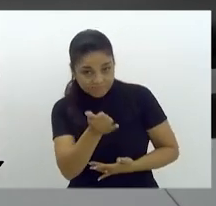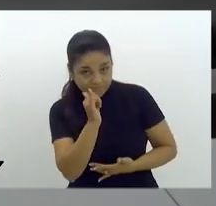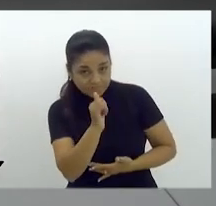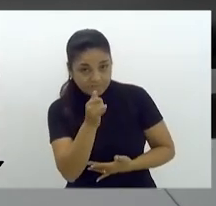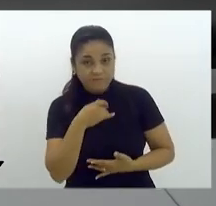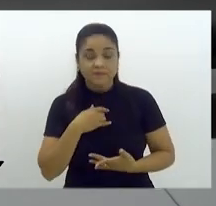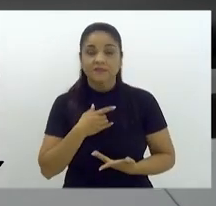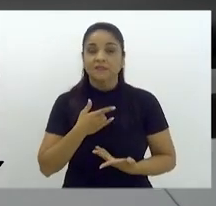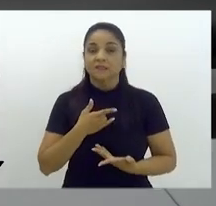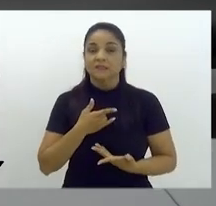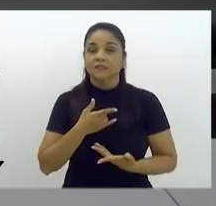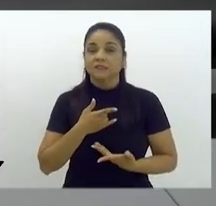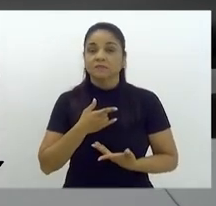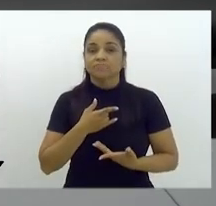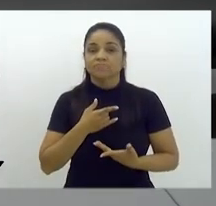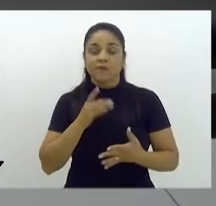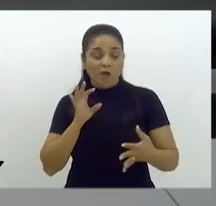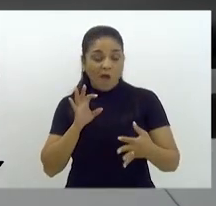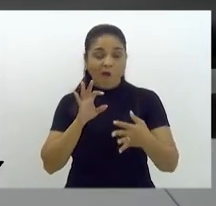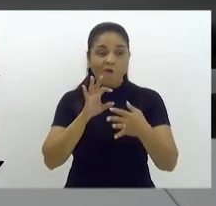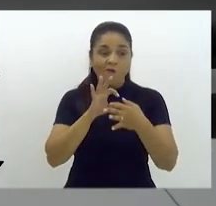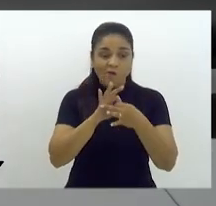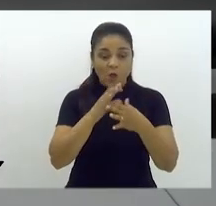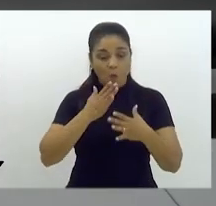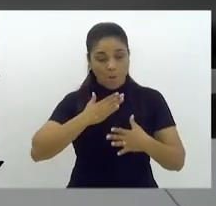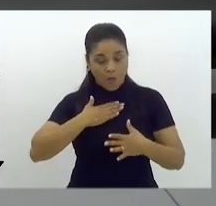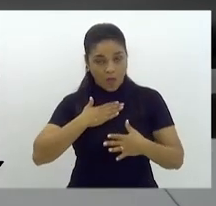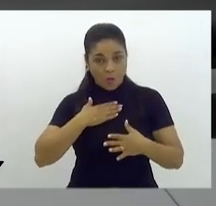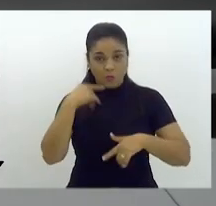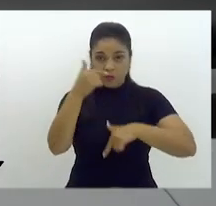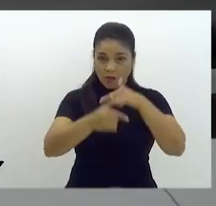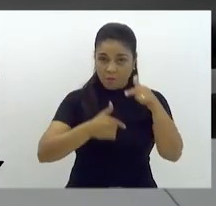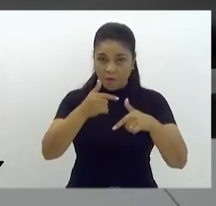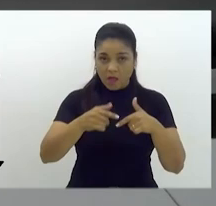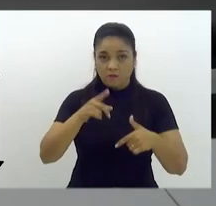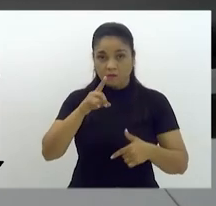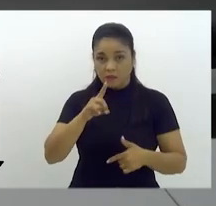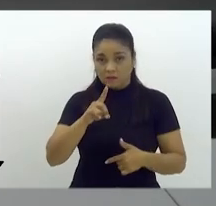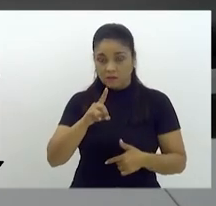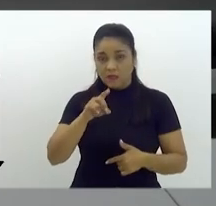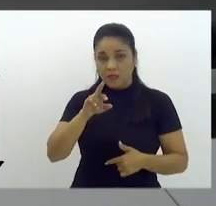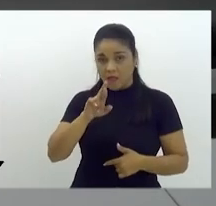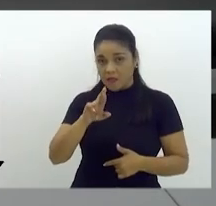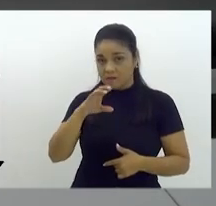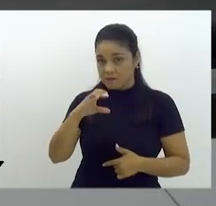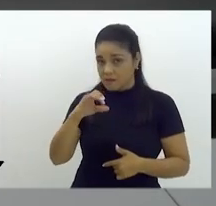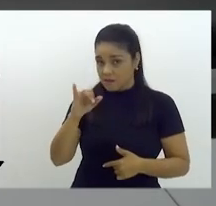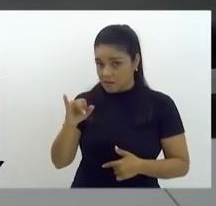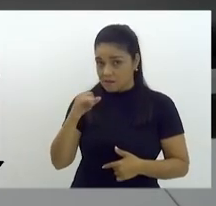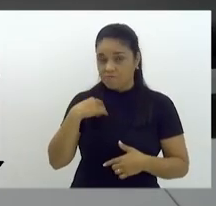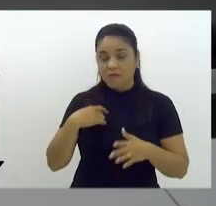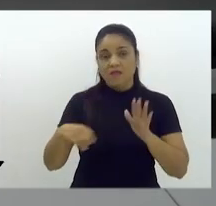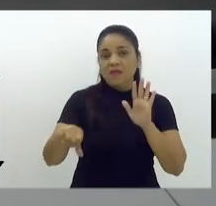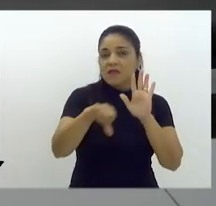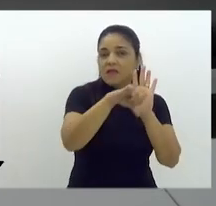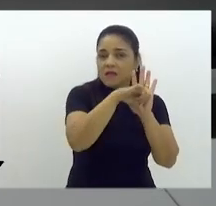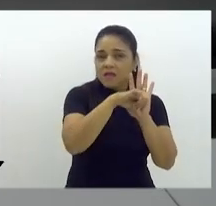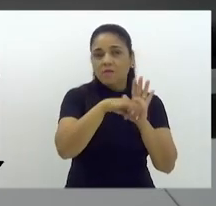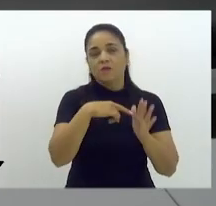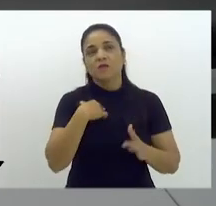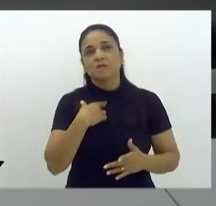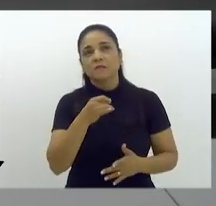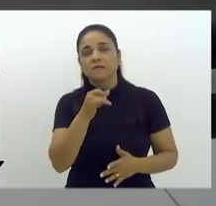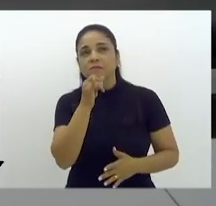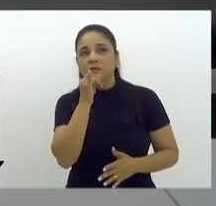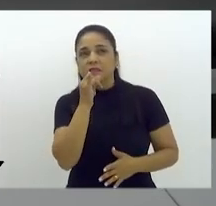ressaltando vinculada ao que eu vejo no meu dia a dia da drcie em relação alguns crimes por exemplo 218